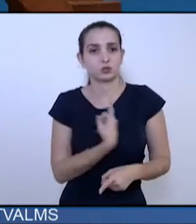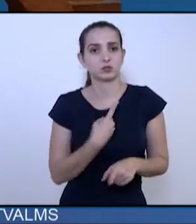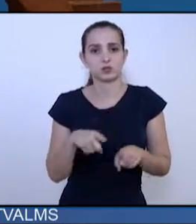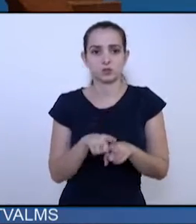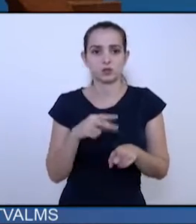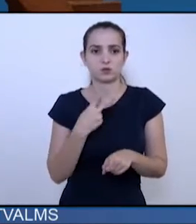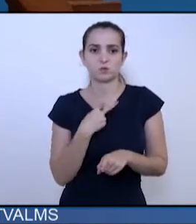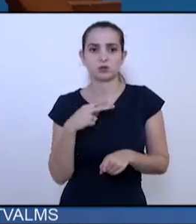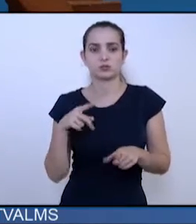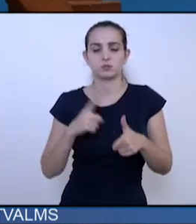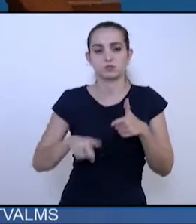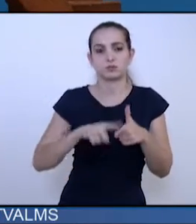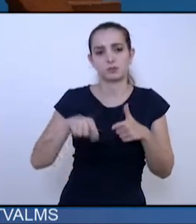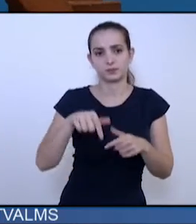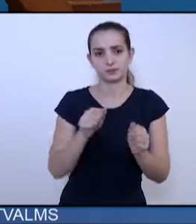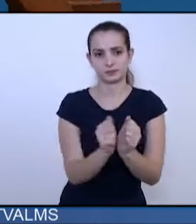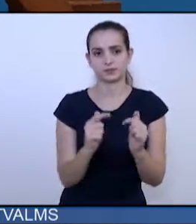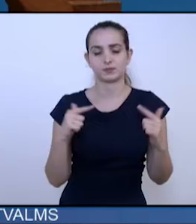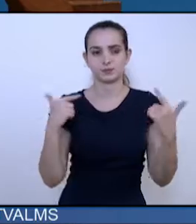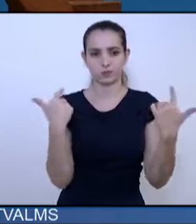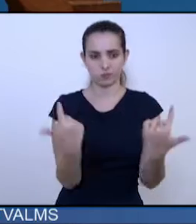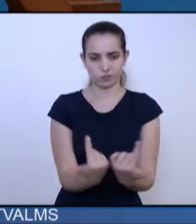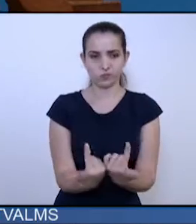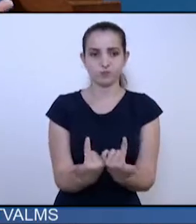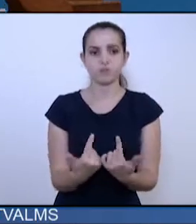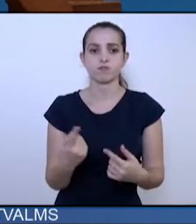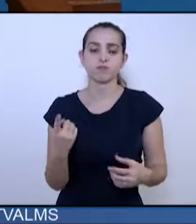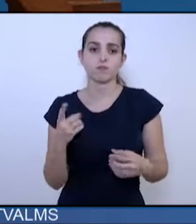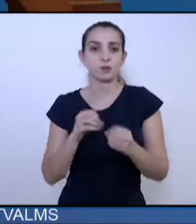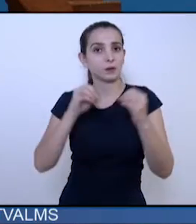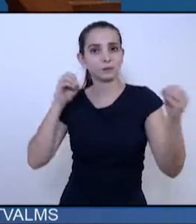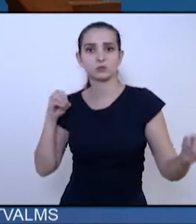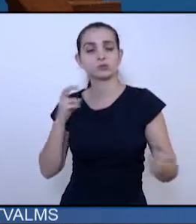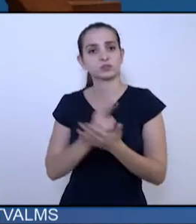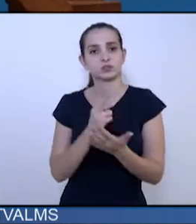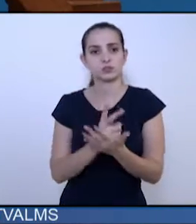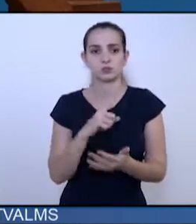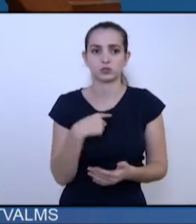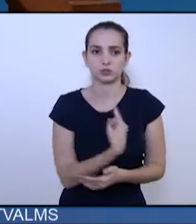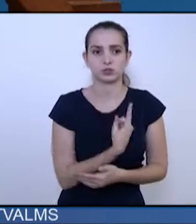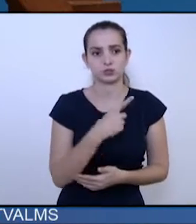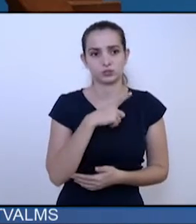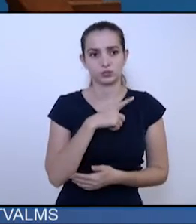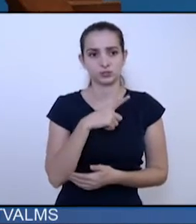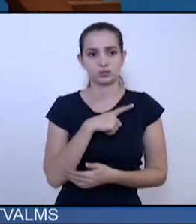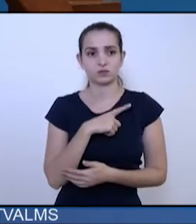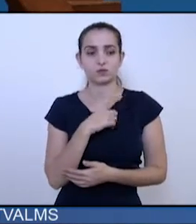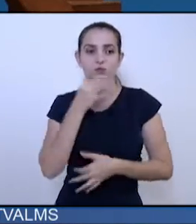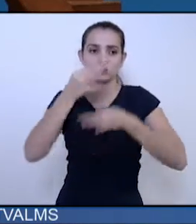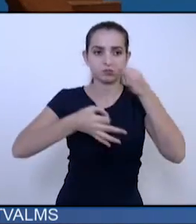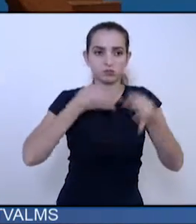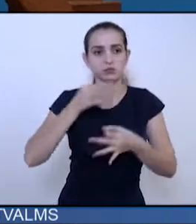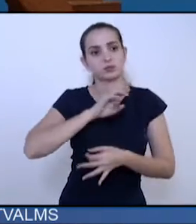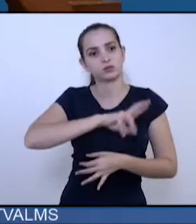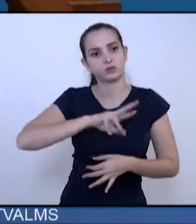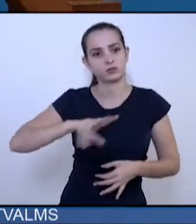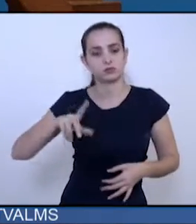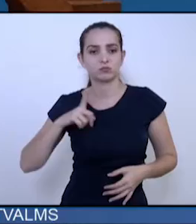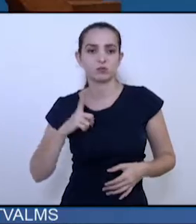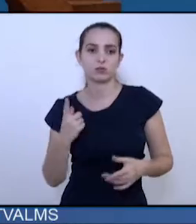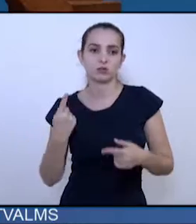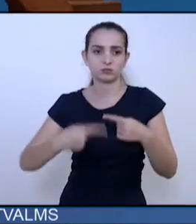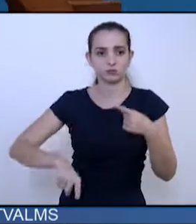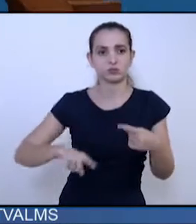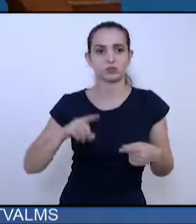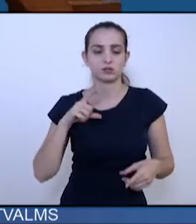em base de oposição. Certo. Todas as vezes que nós tivermos um posicionamento, toda a base tem que ser favorável, tem que ser contrária. Nós podemos ter dentro da